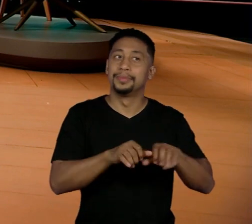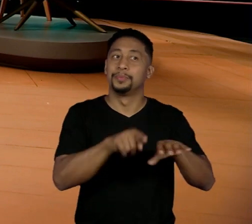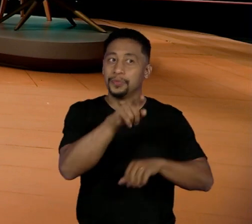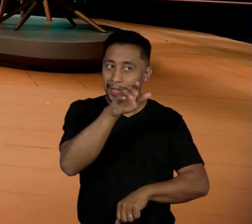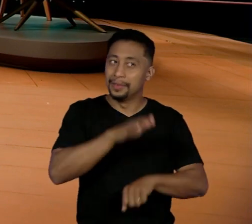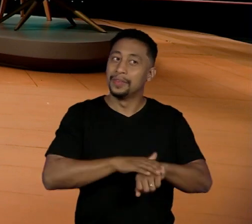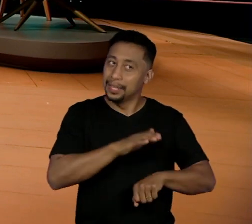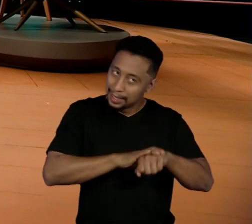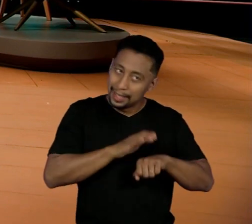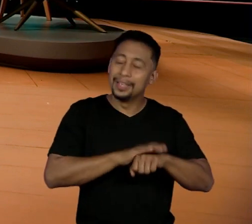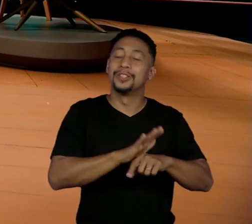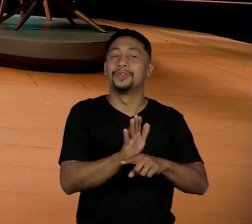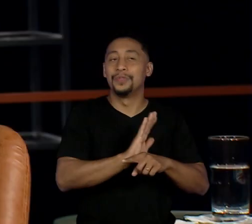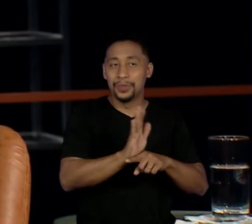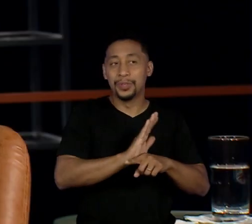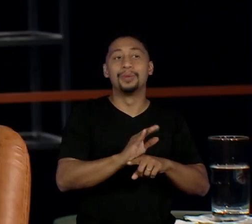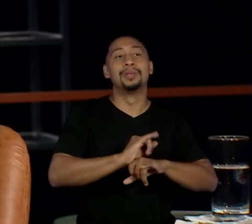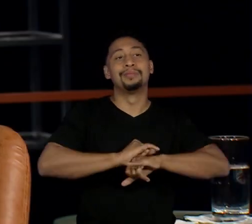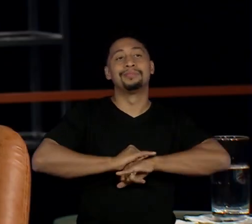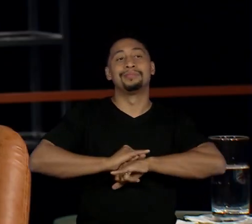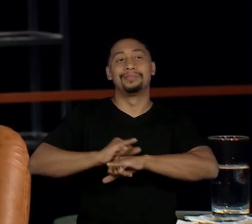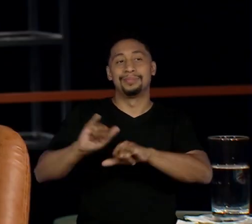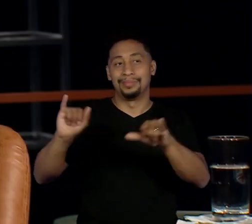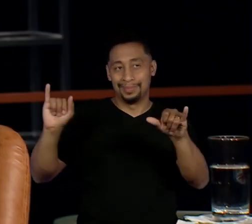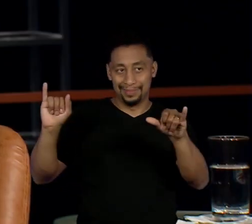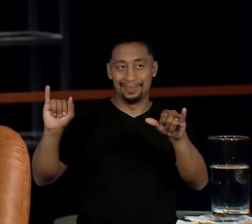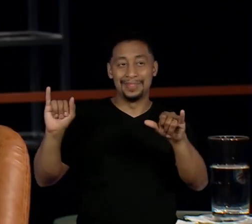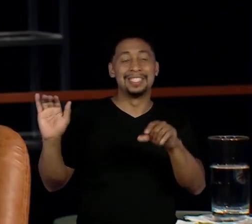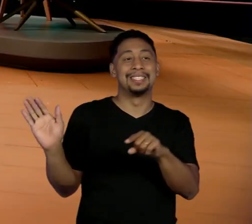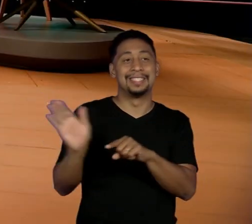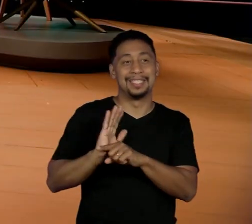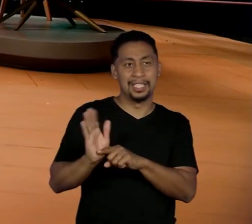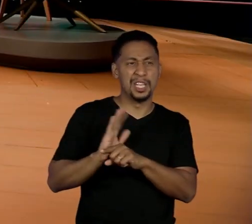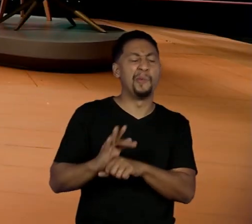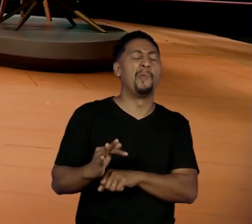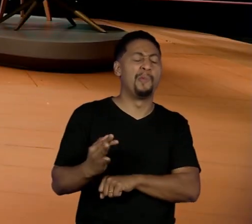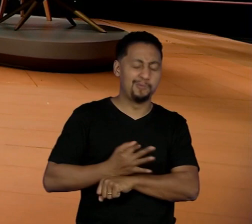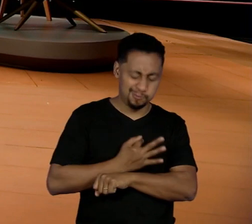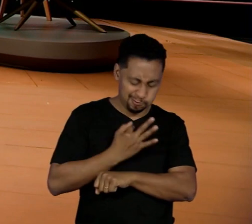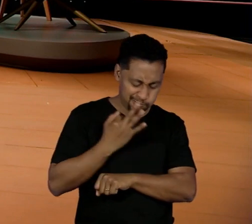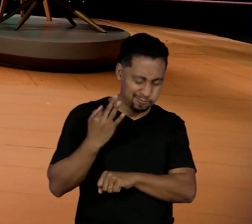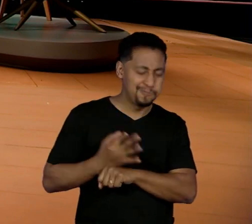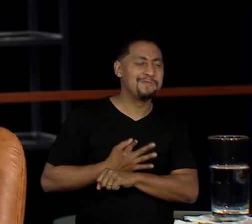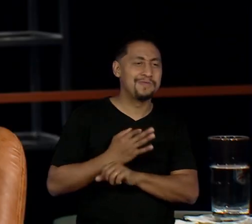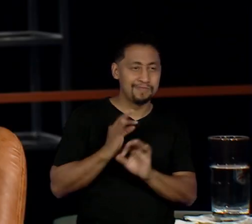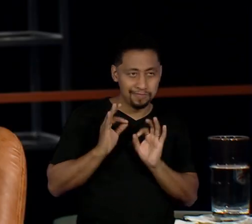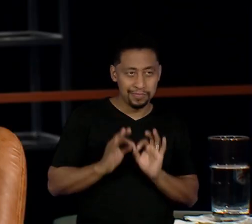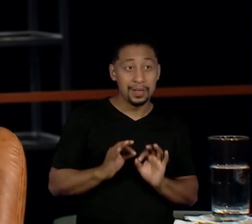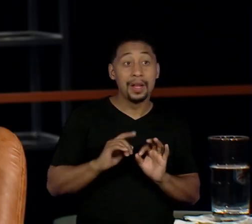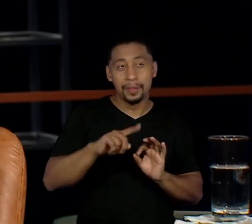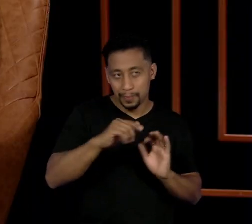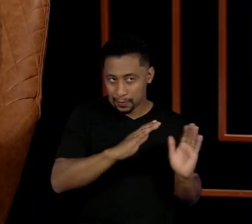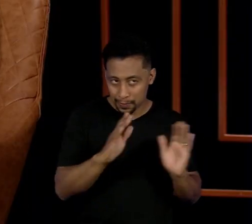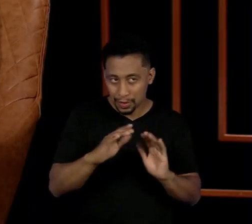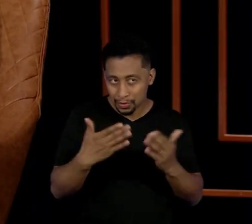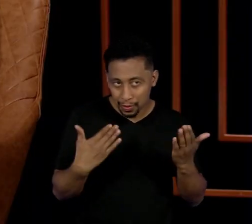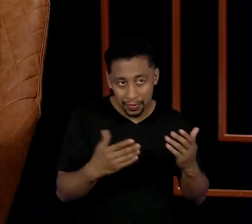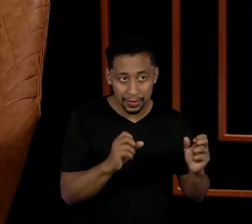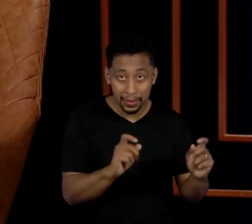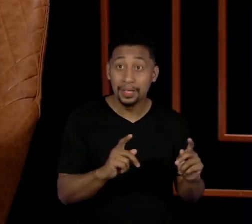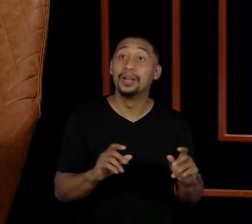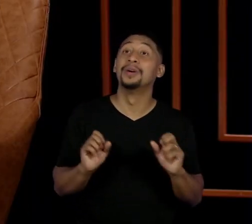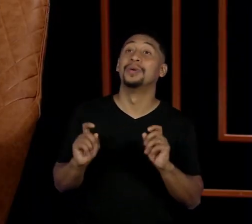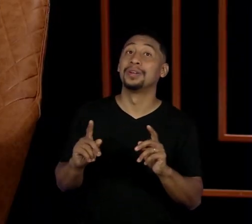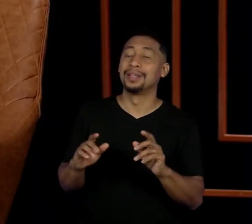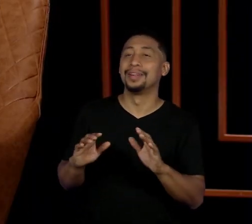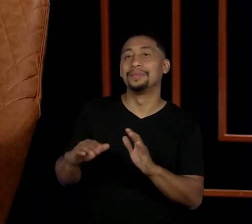E declarou até que o cinema é resistência, tá? É. Vamos falar disso no próximo bloco? Vamos, já estamos indo para o